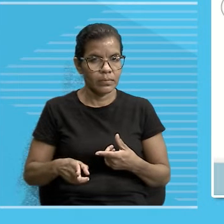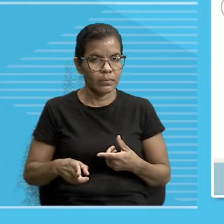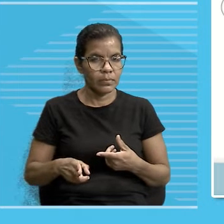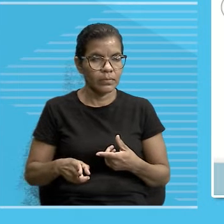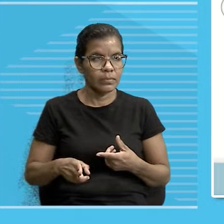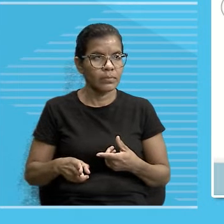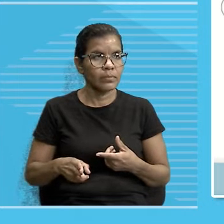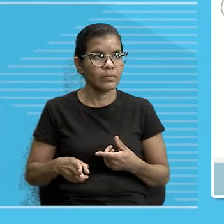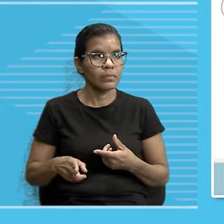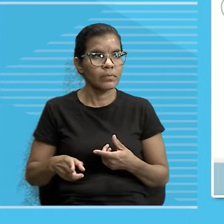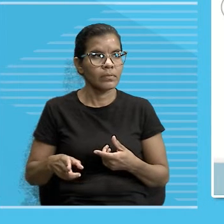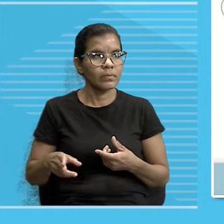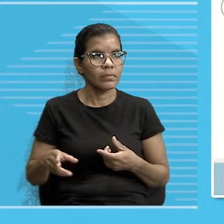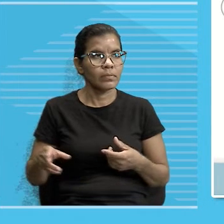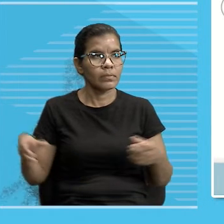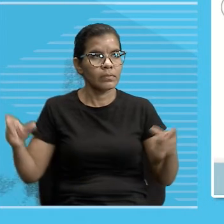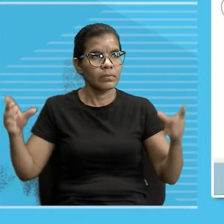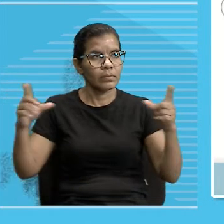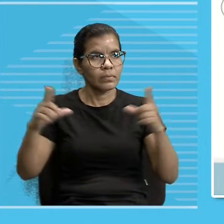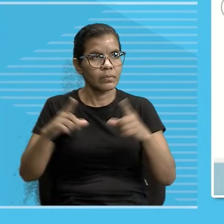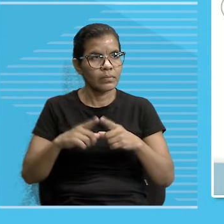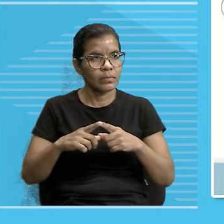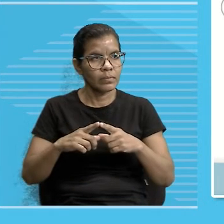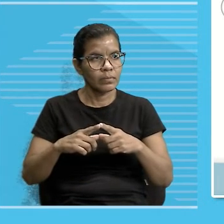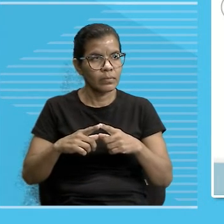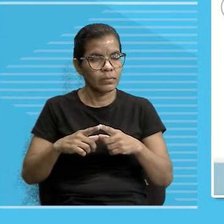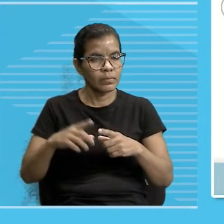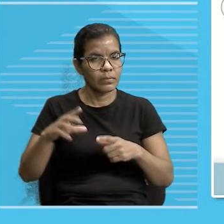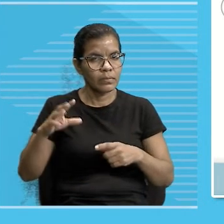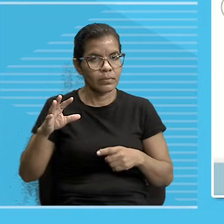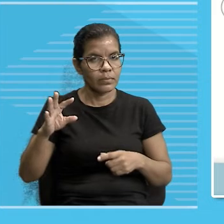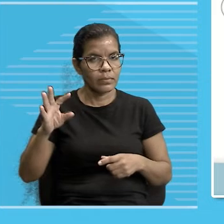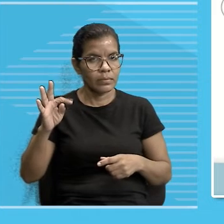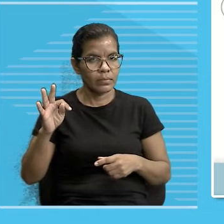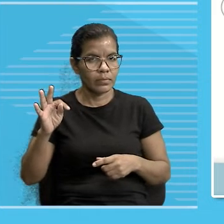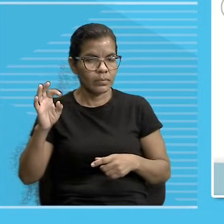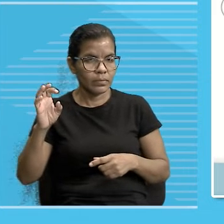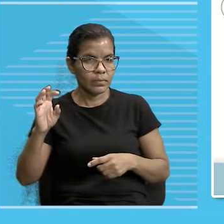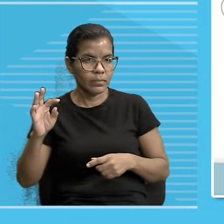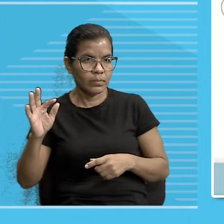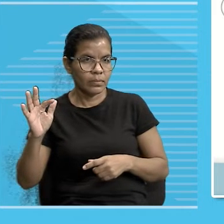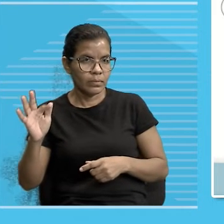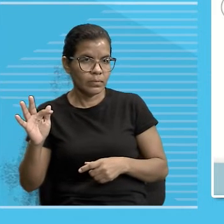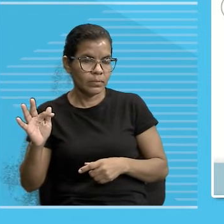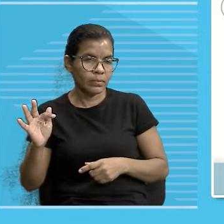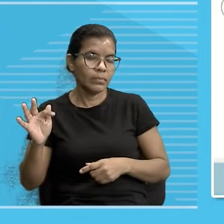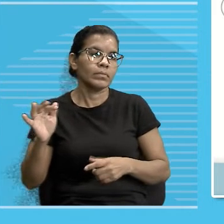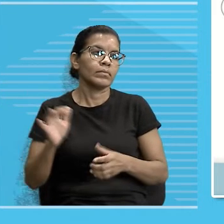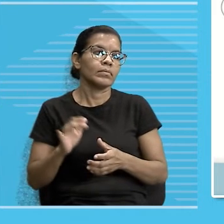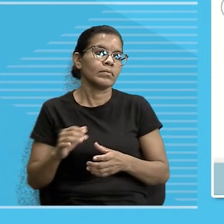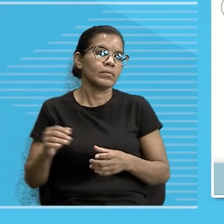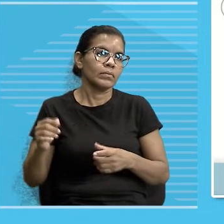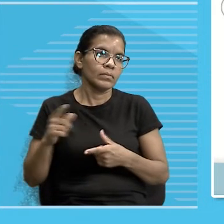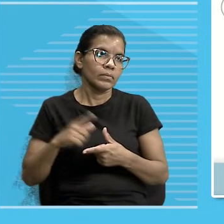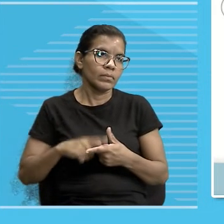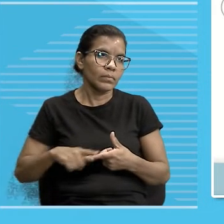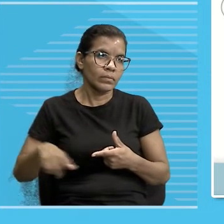é igual à variação na escala Fahrenheit